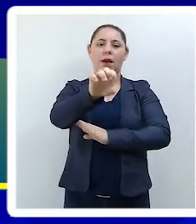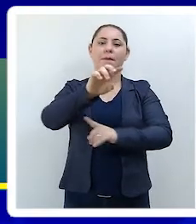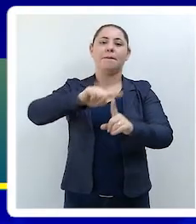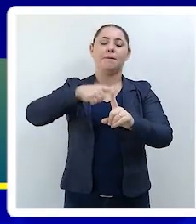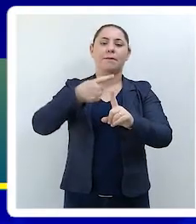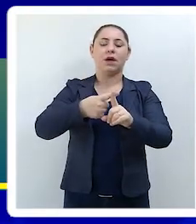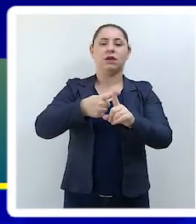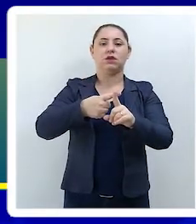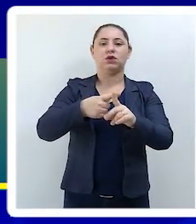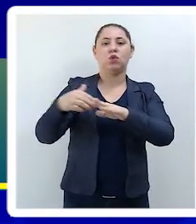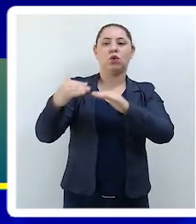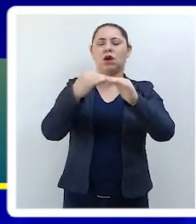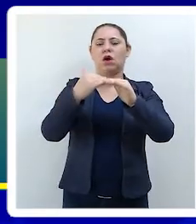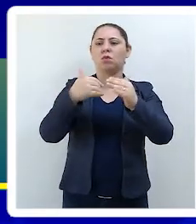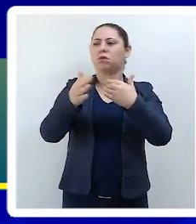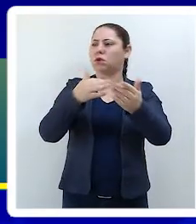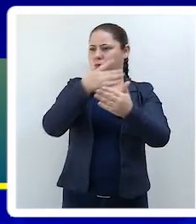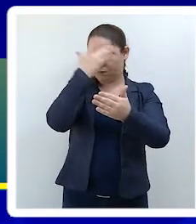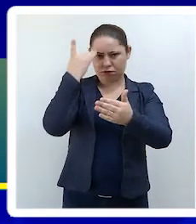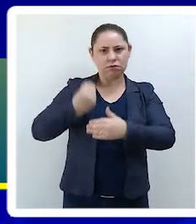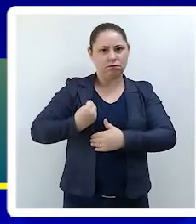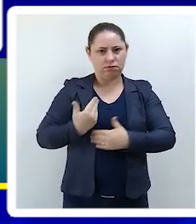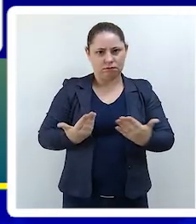Na verdade, qualquer pessoa pode participar?